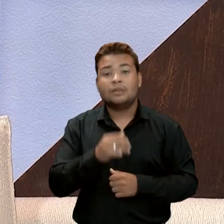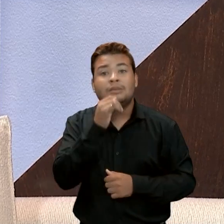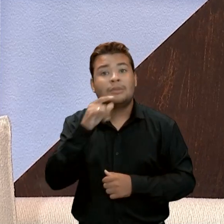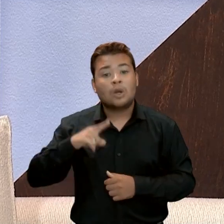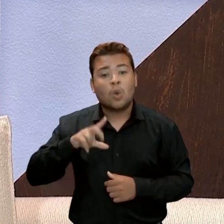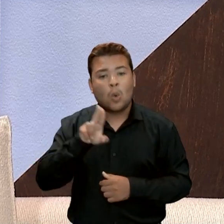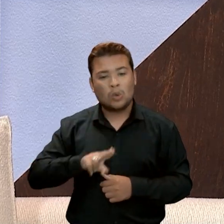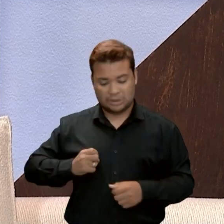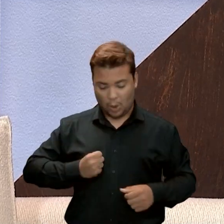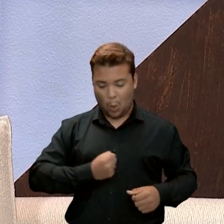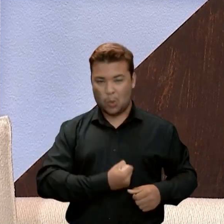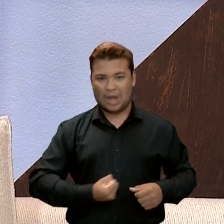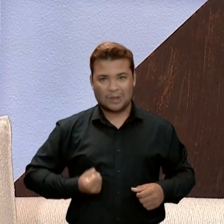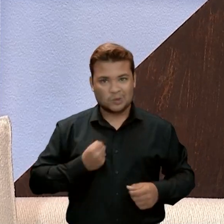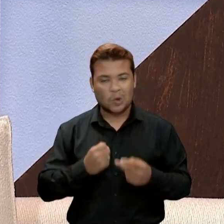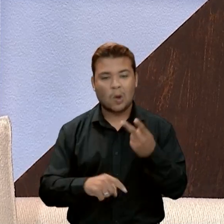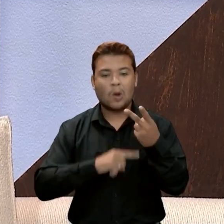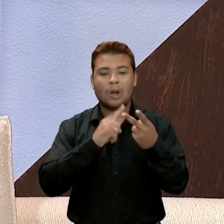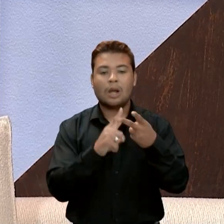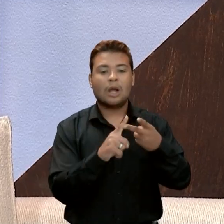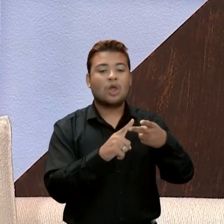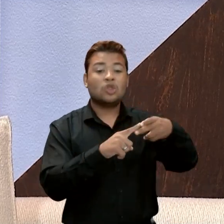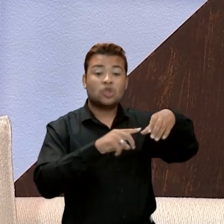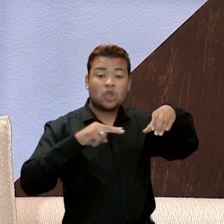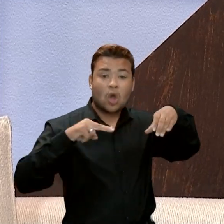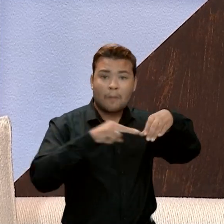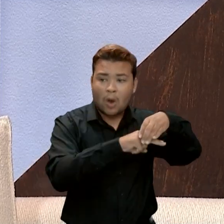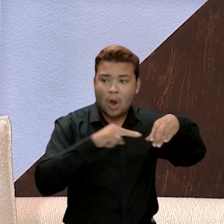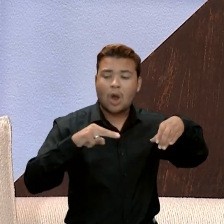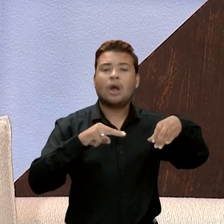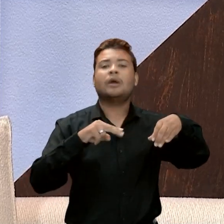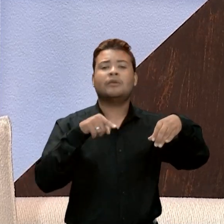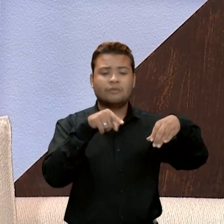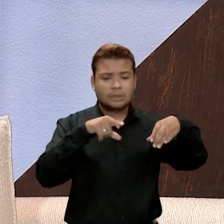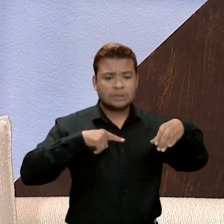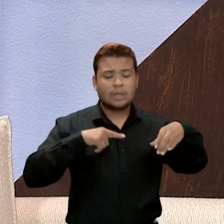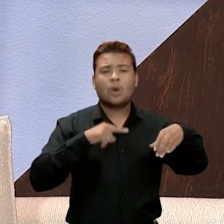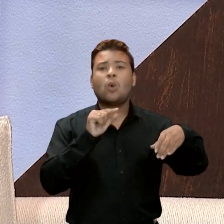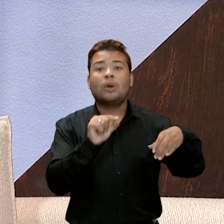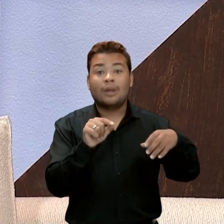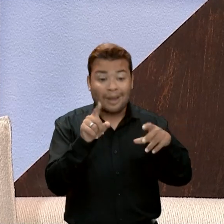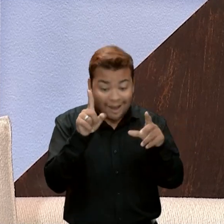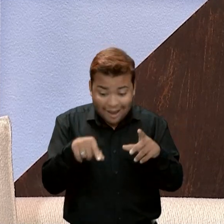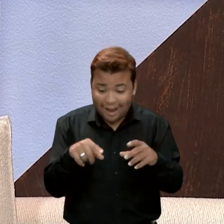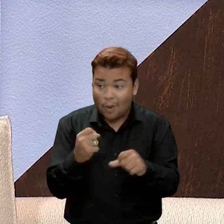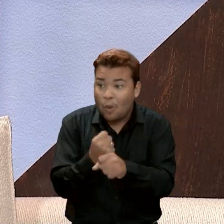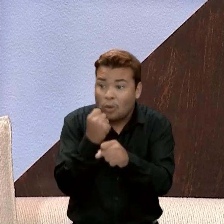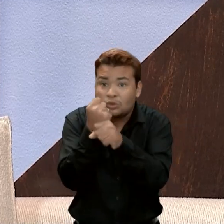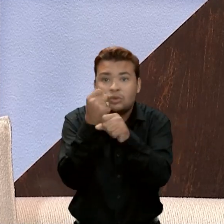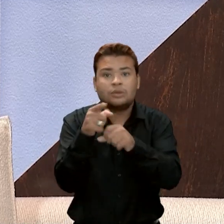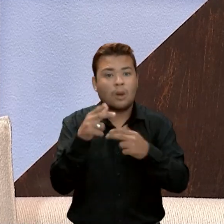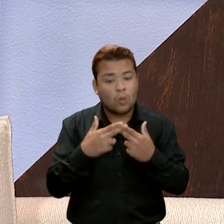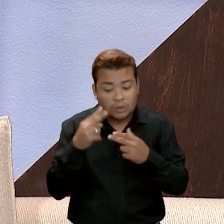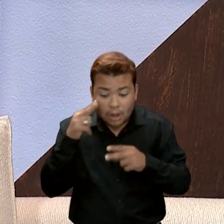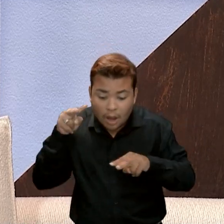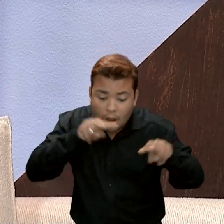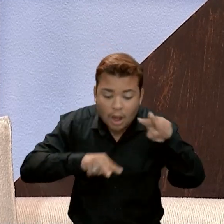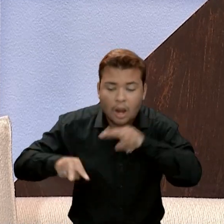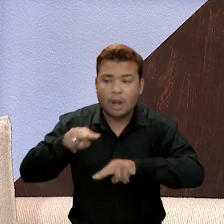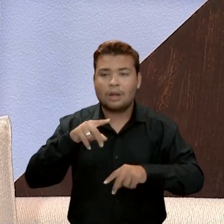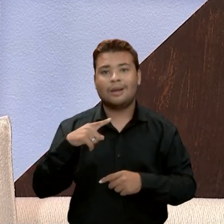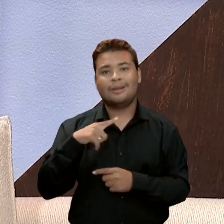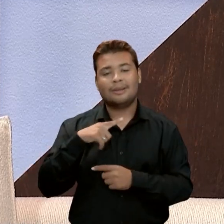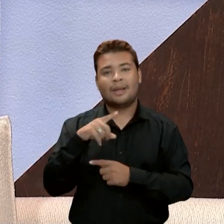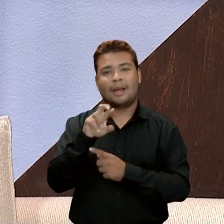a gente usa tomógrafo baseado em ultrassom para inspeção de obras, a gente usa radar de